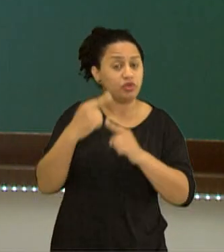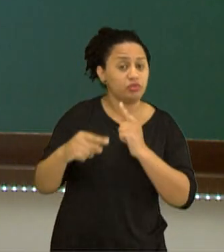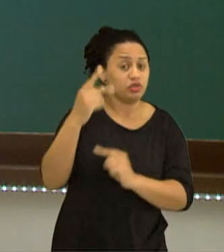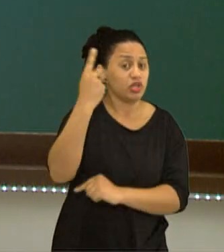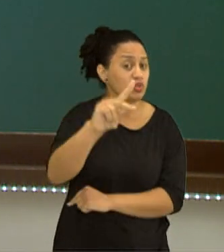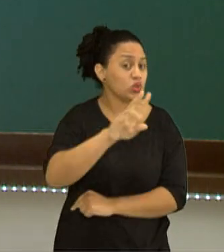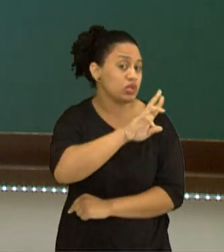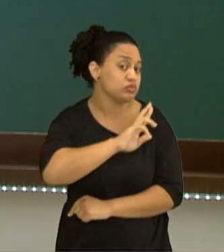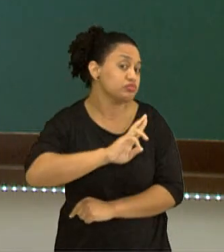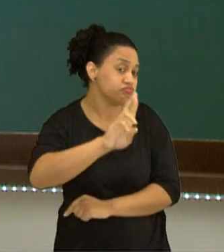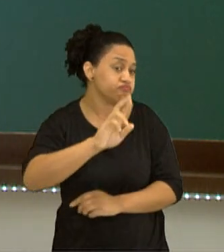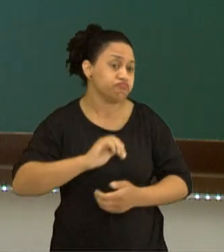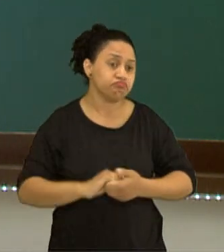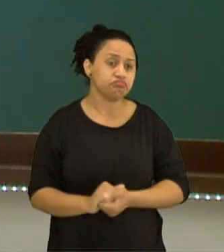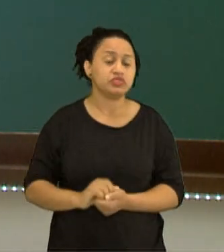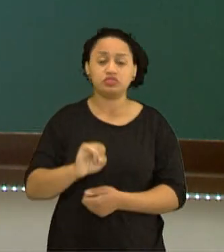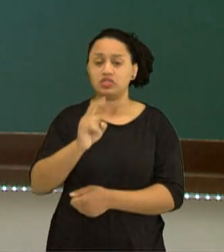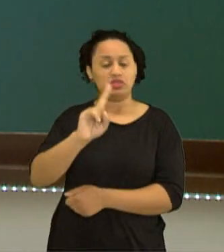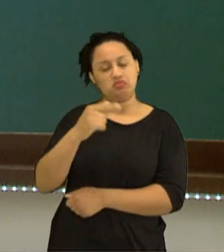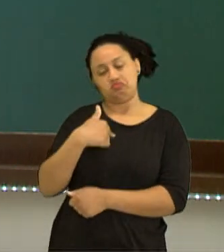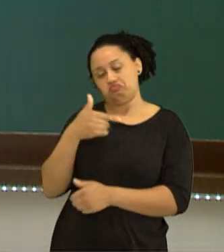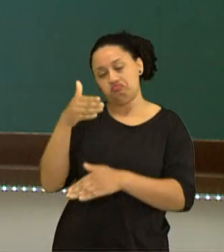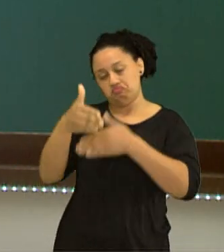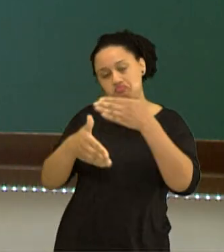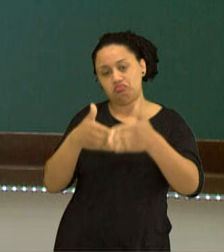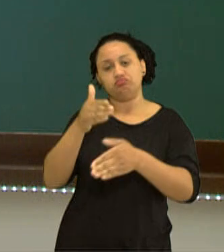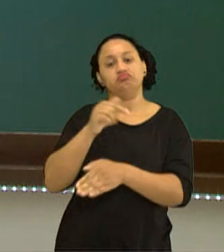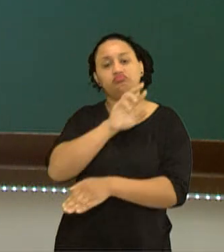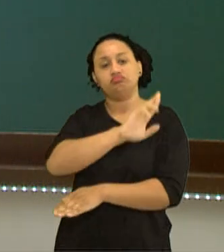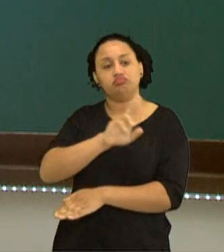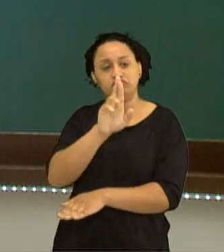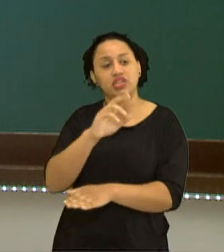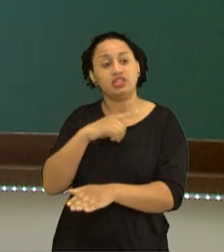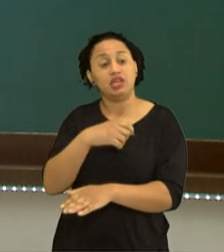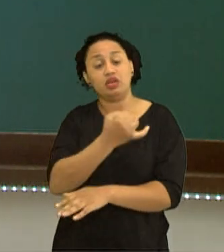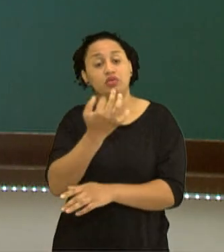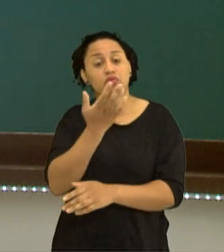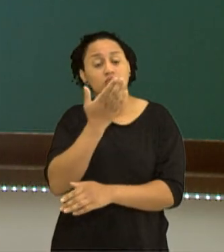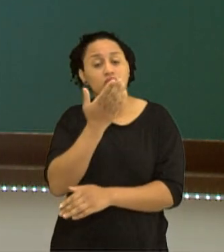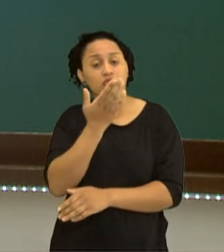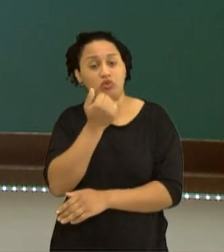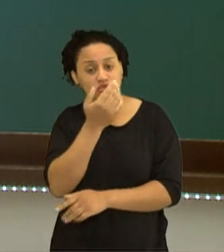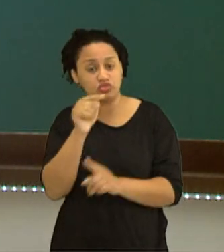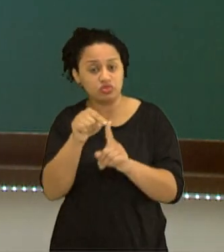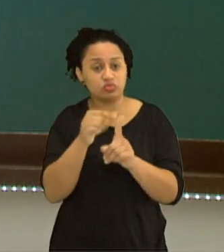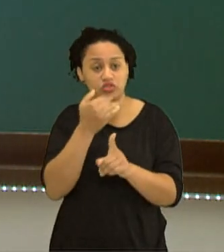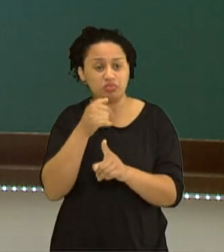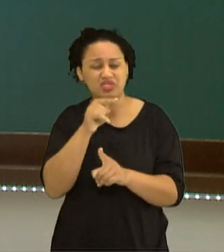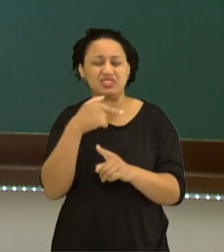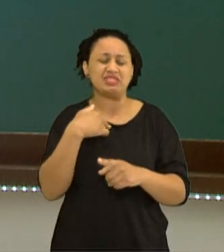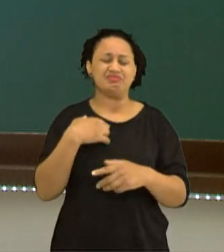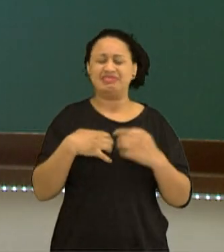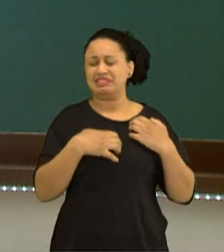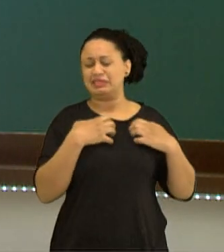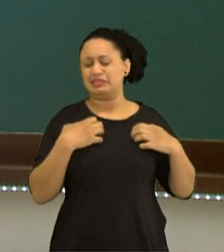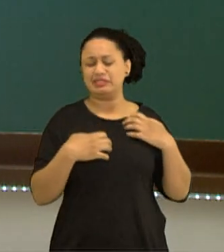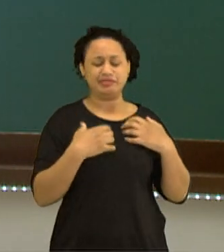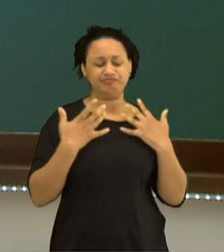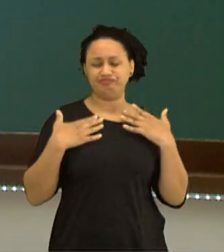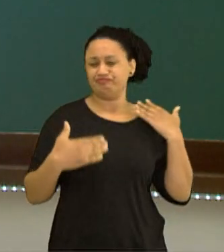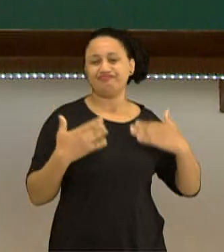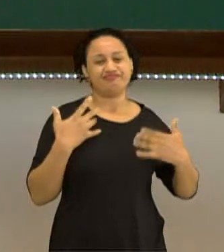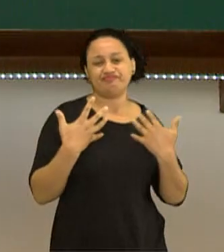religião? Se você não é religioso, não tem nenhuma religião, há algum alimento que lhe faz mal, que o seu organismo não